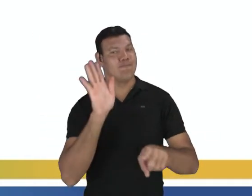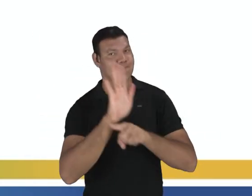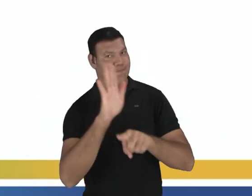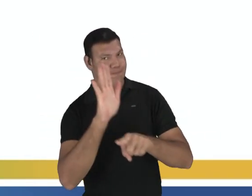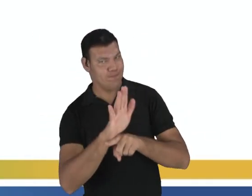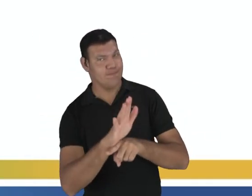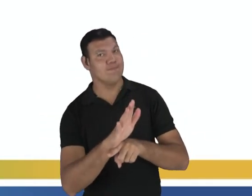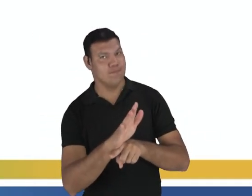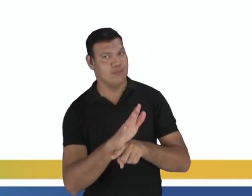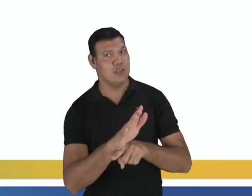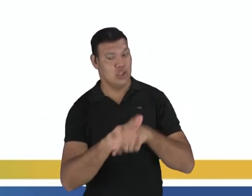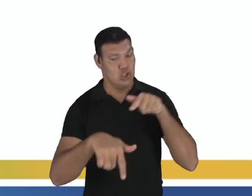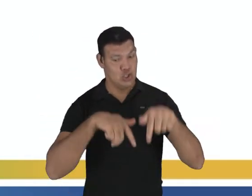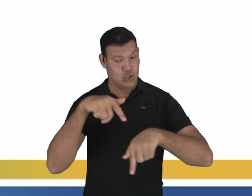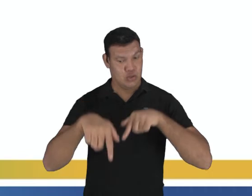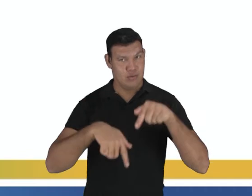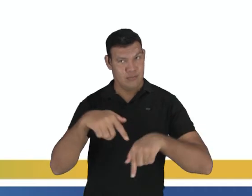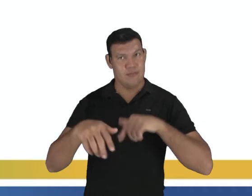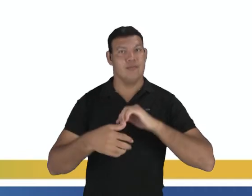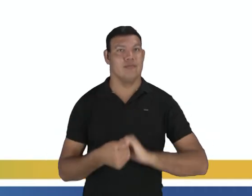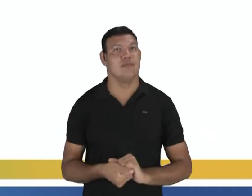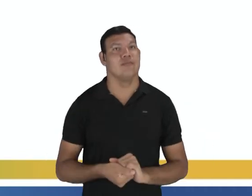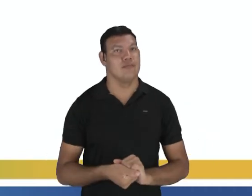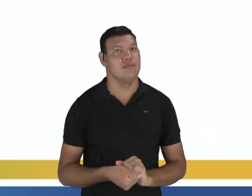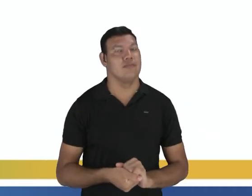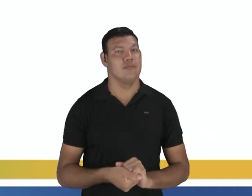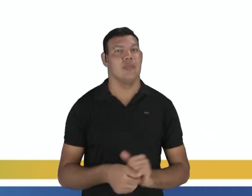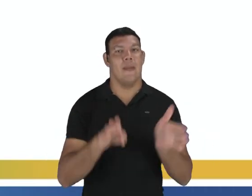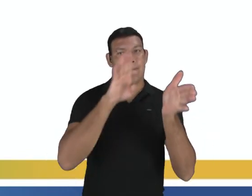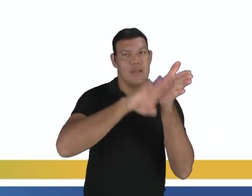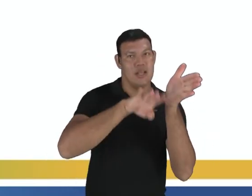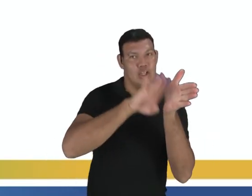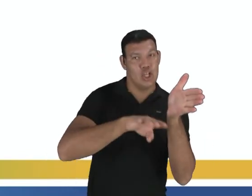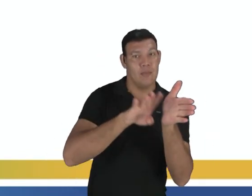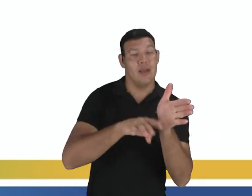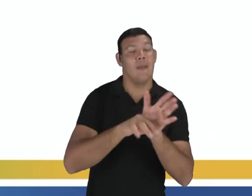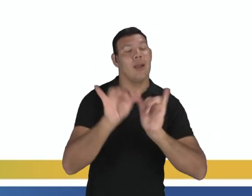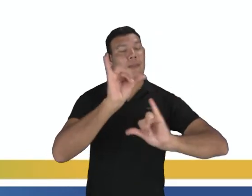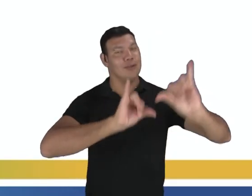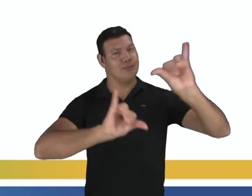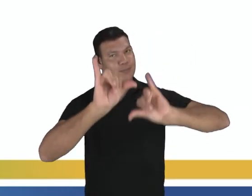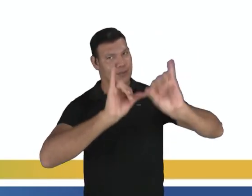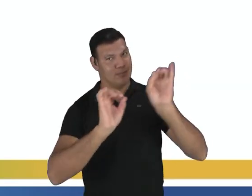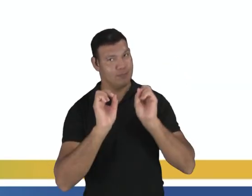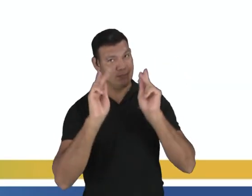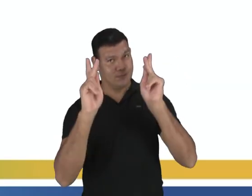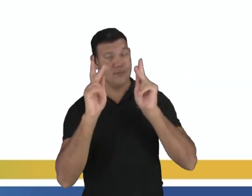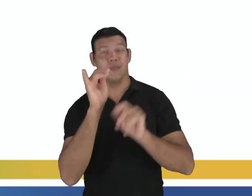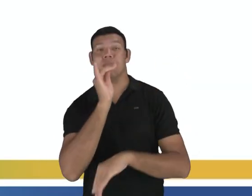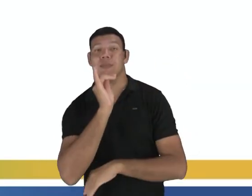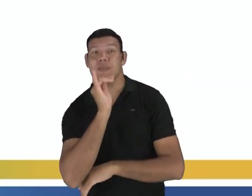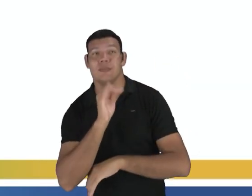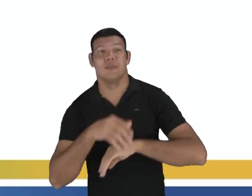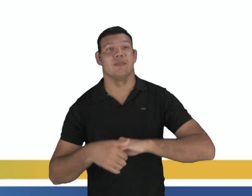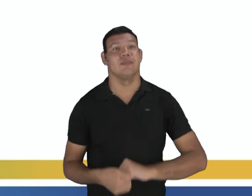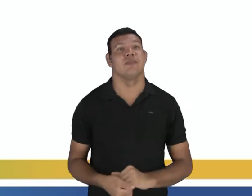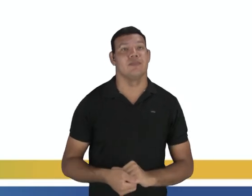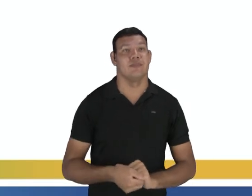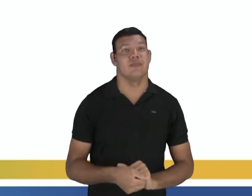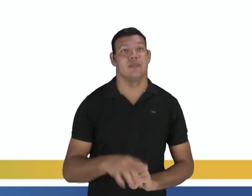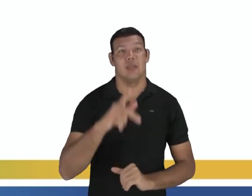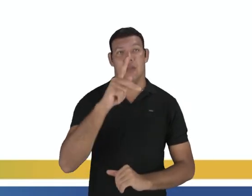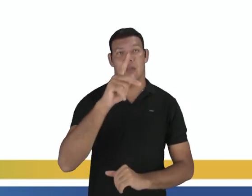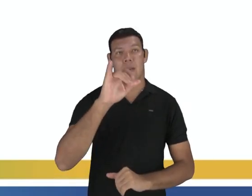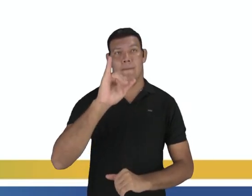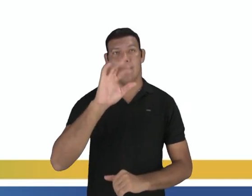físicos dentro de uma reação de análise para decompor essas substâncias, ok? Vamos ver os exemplos? Então, nós temos aqui